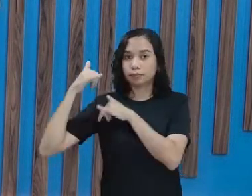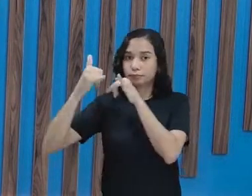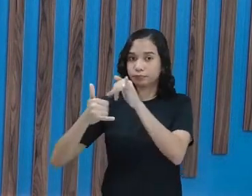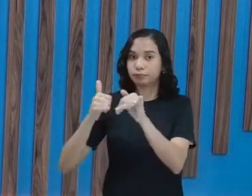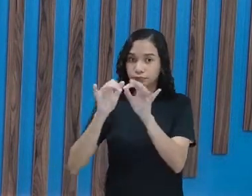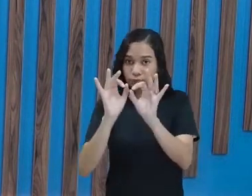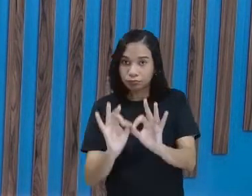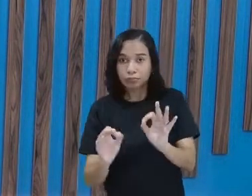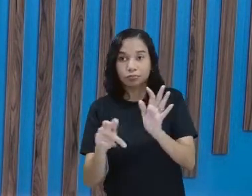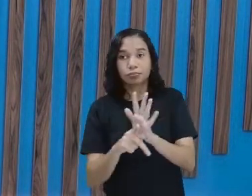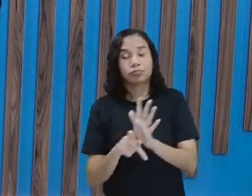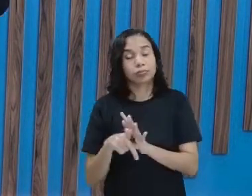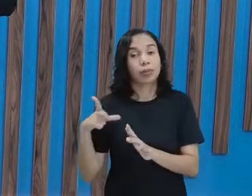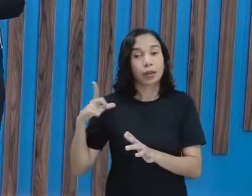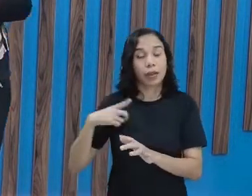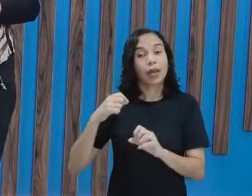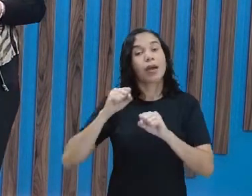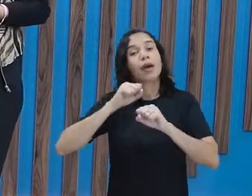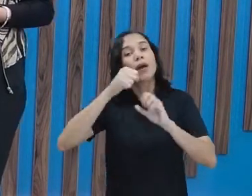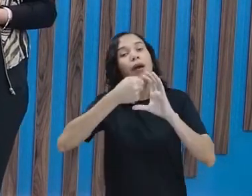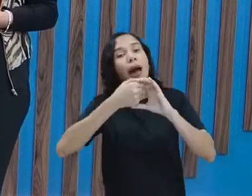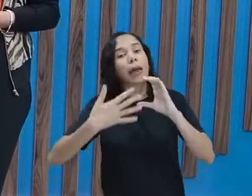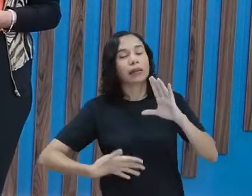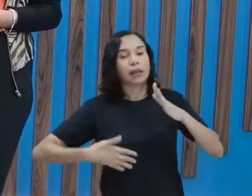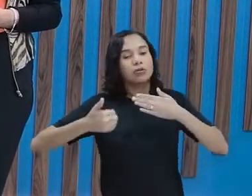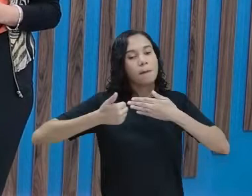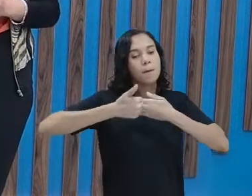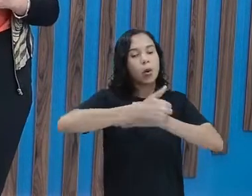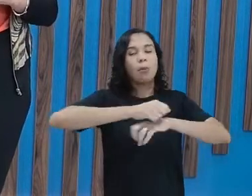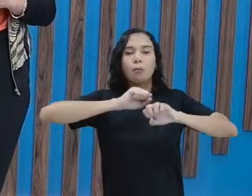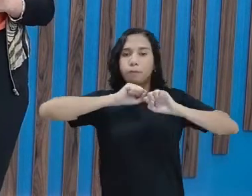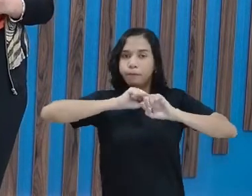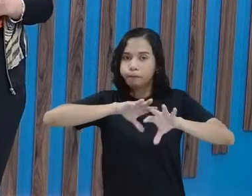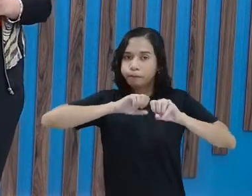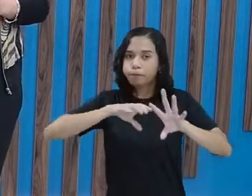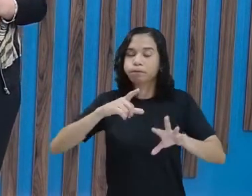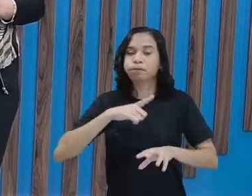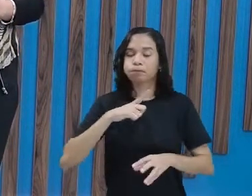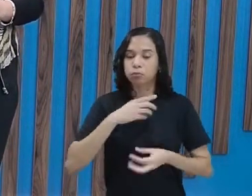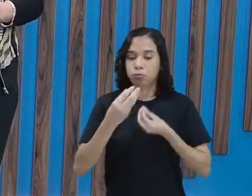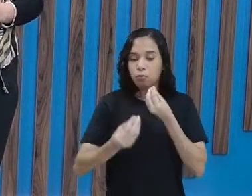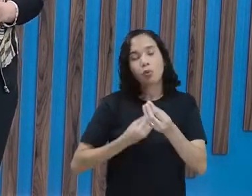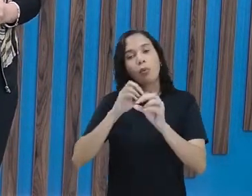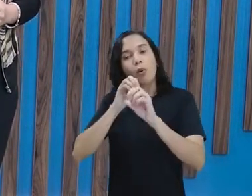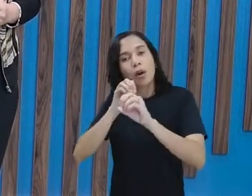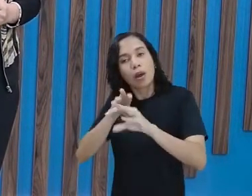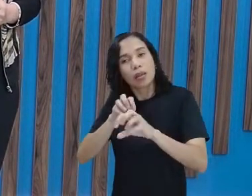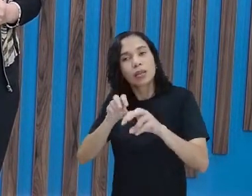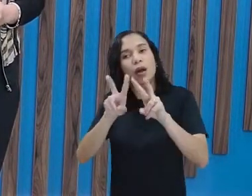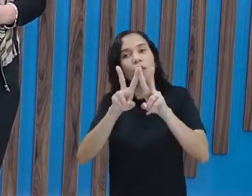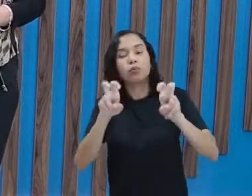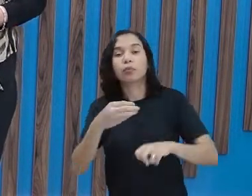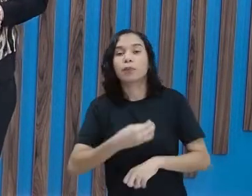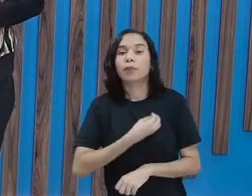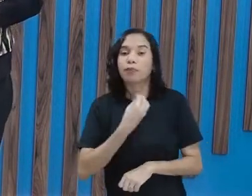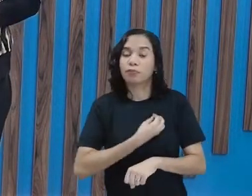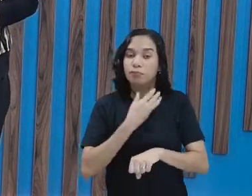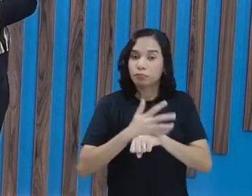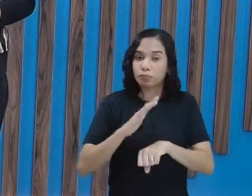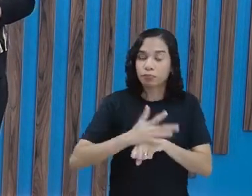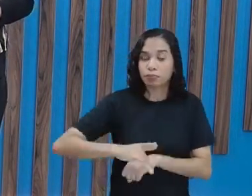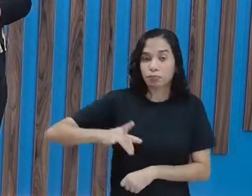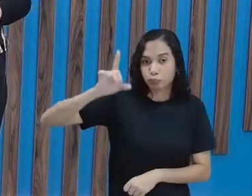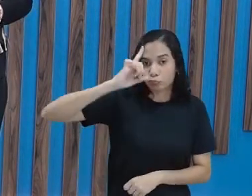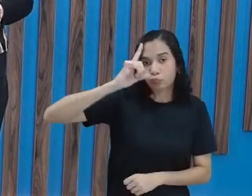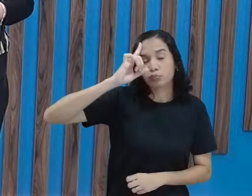As fábulas têm um caráter moral e educativo, trazendo ensinamento sobre a vida cotidiana.